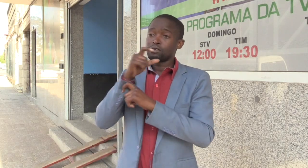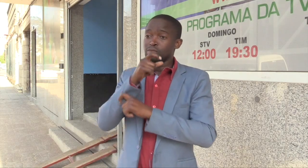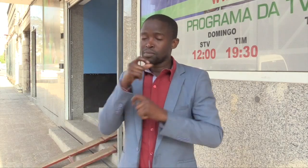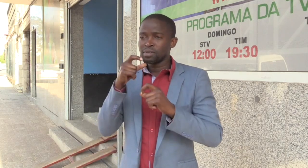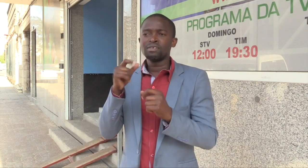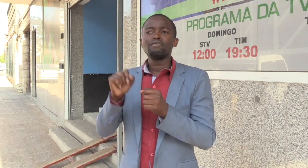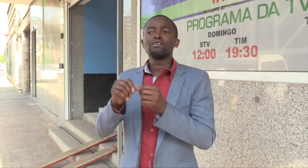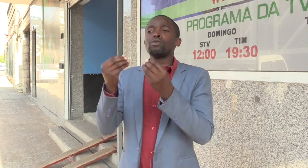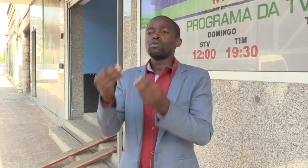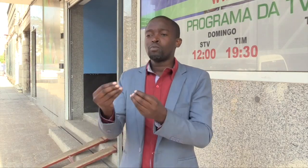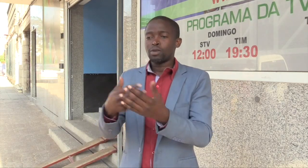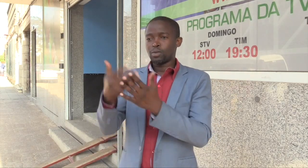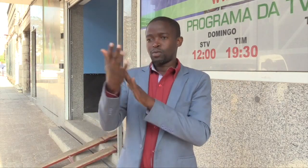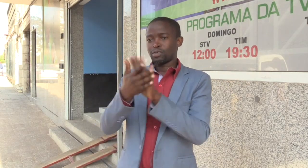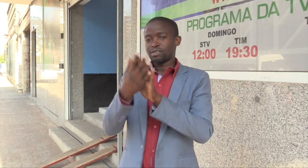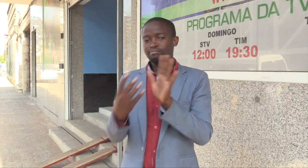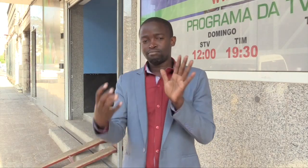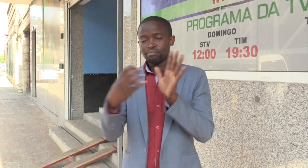sinais.